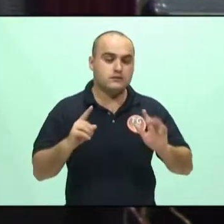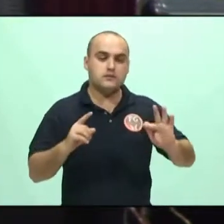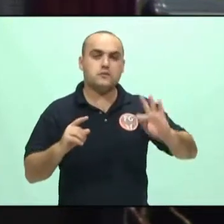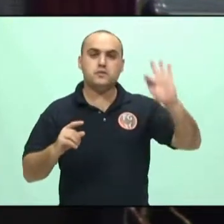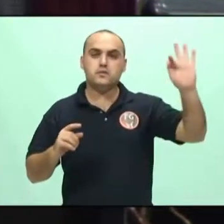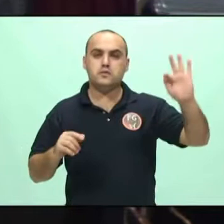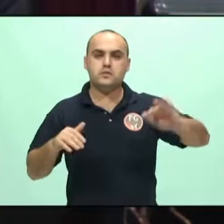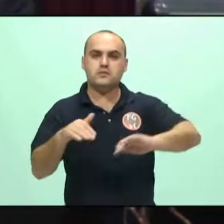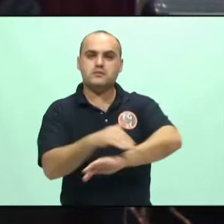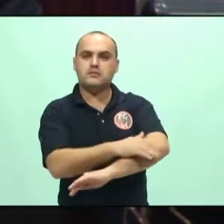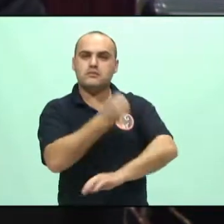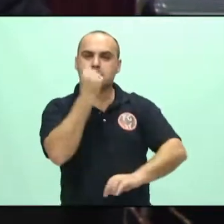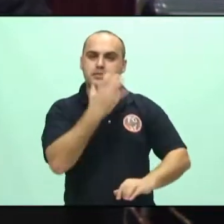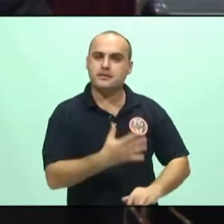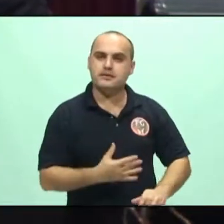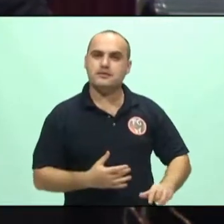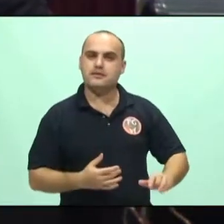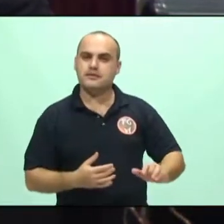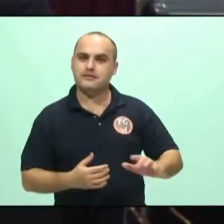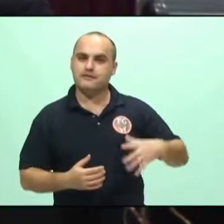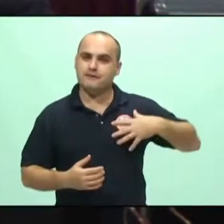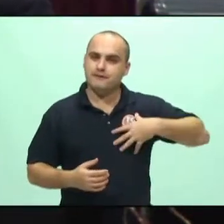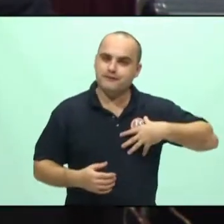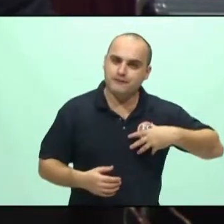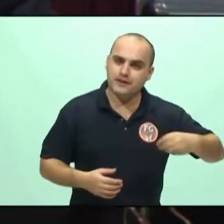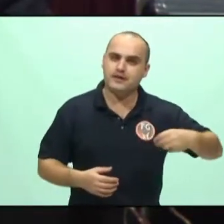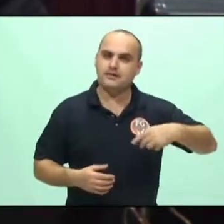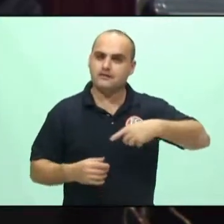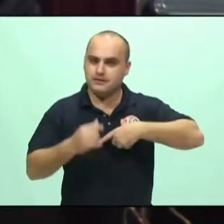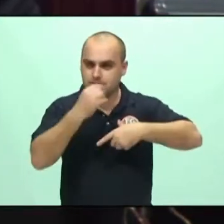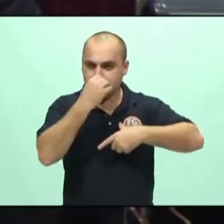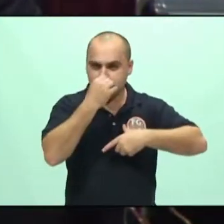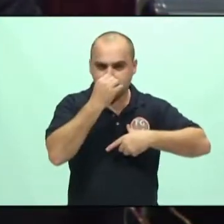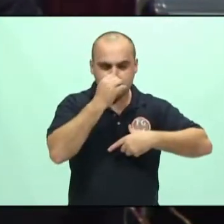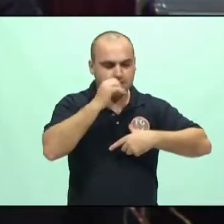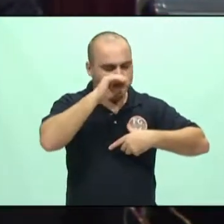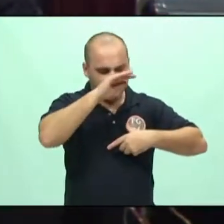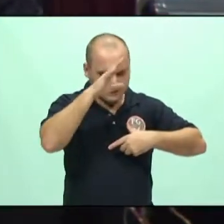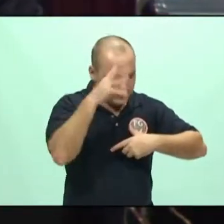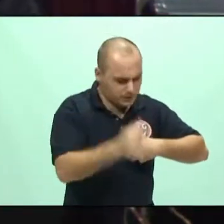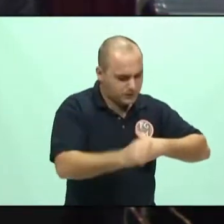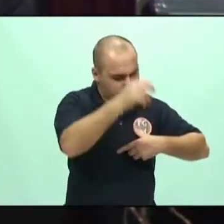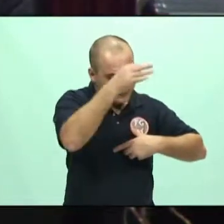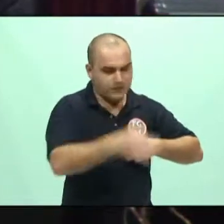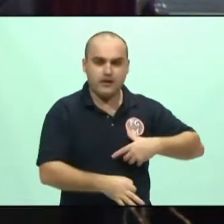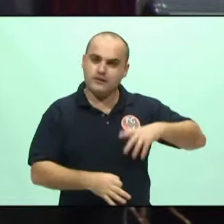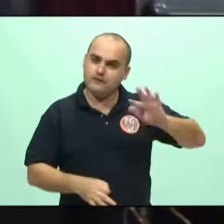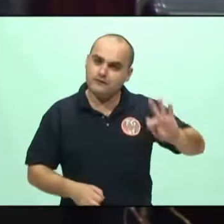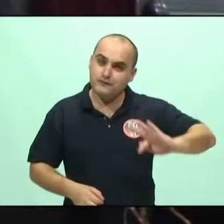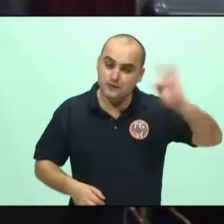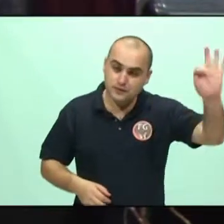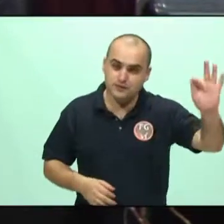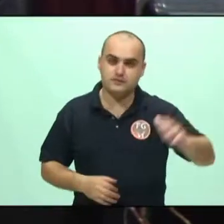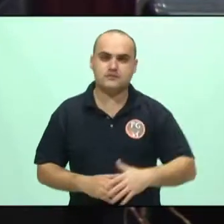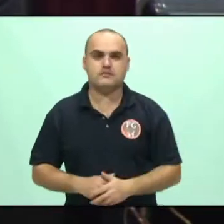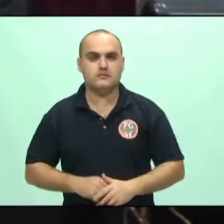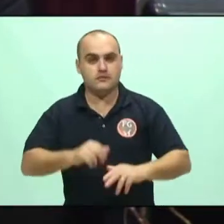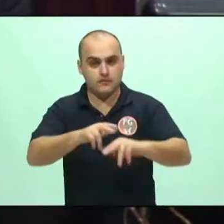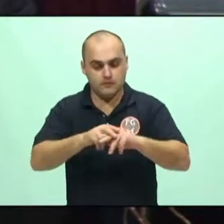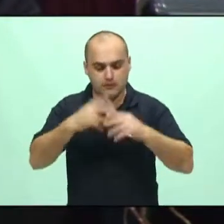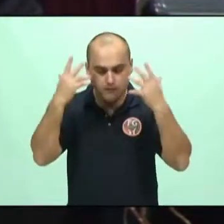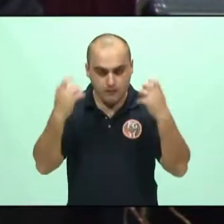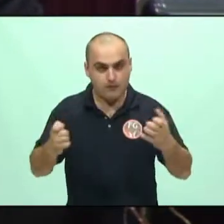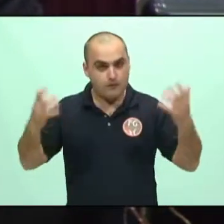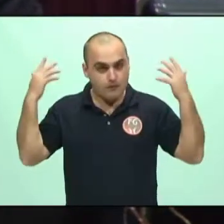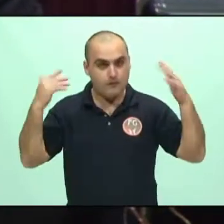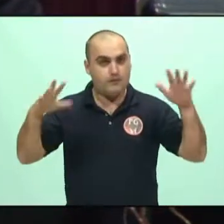nós os nossos filhos nós vamos colher tudo que está sendo plantado agora e eu quero inclusive parabenizar o